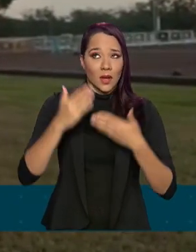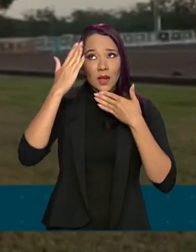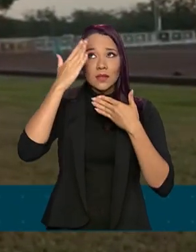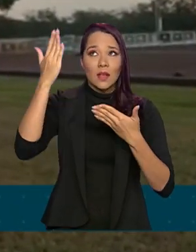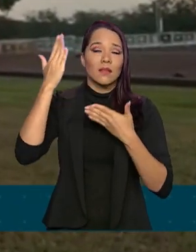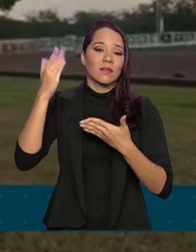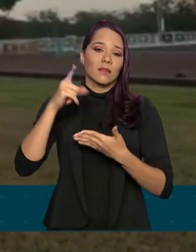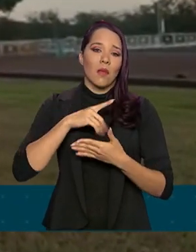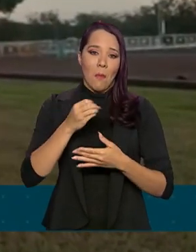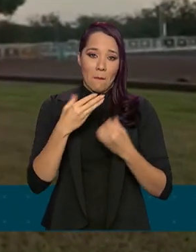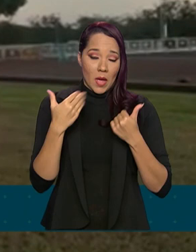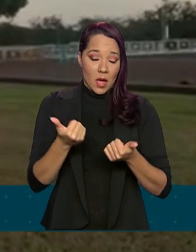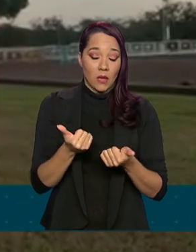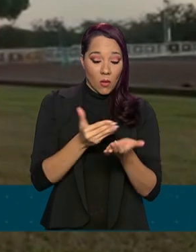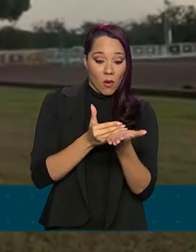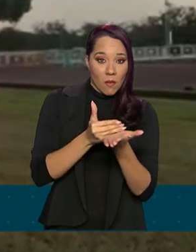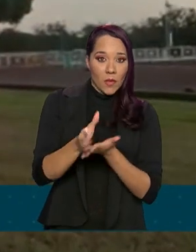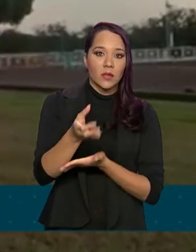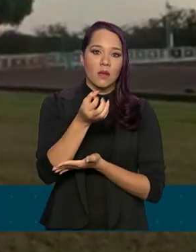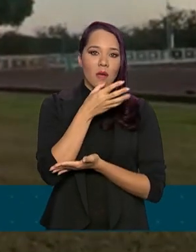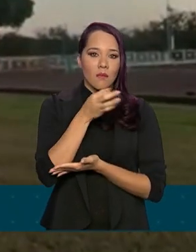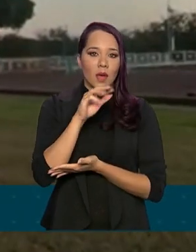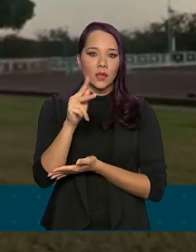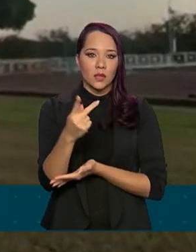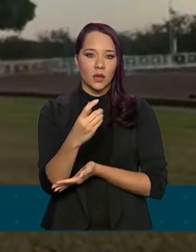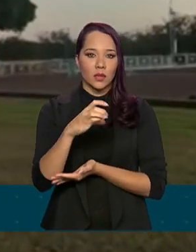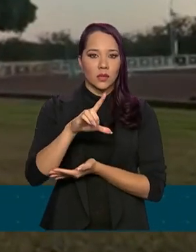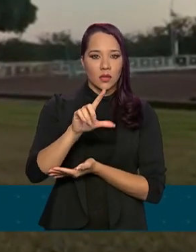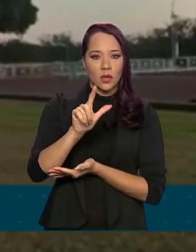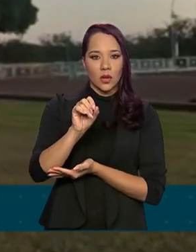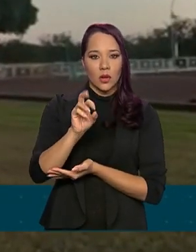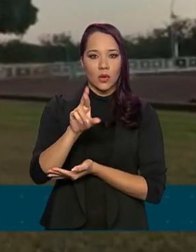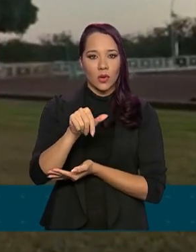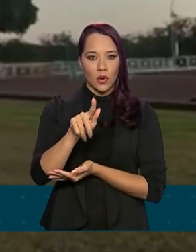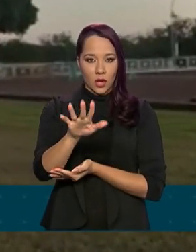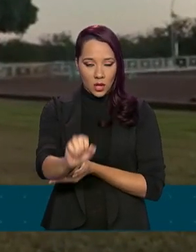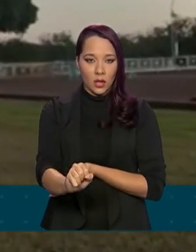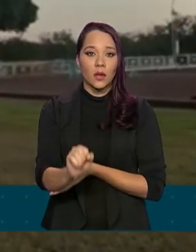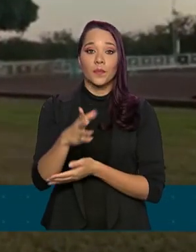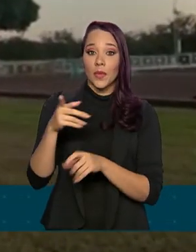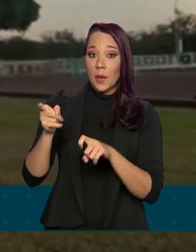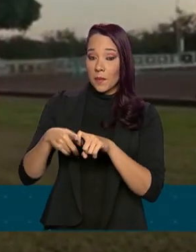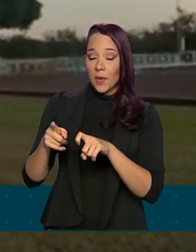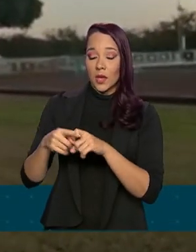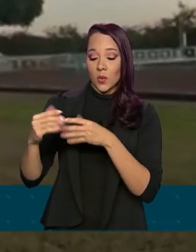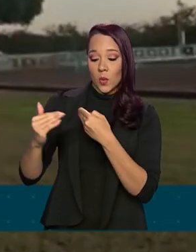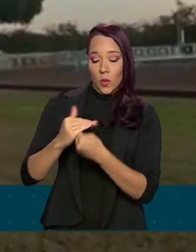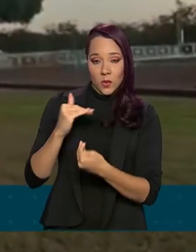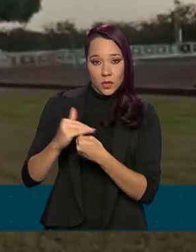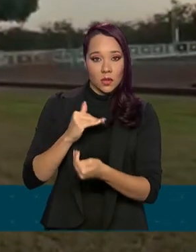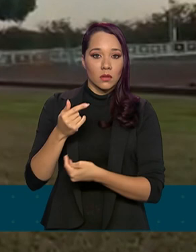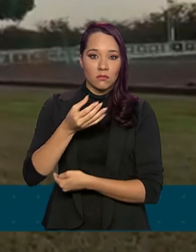Fui medicado desde o início com a hidroxicloroquina. Uma recomendação médica para isso.